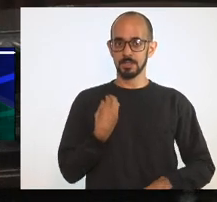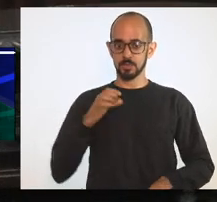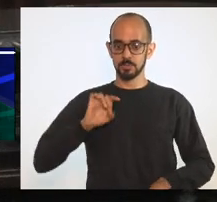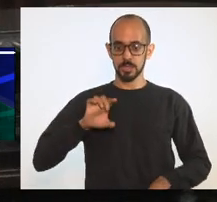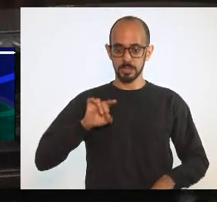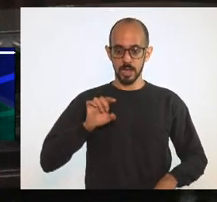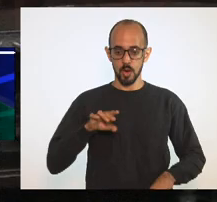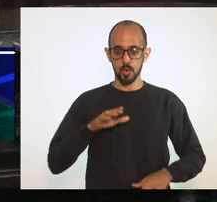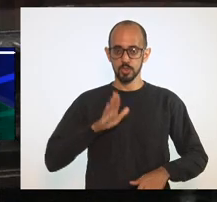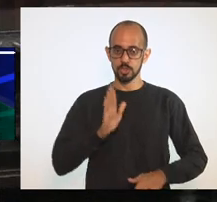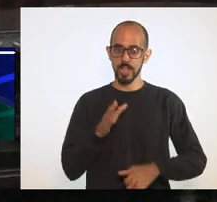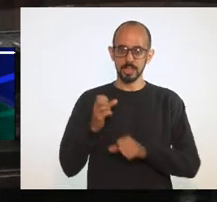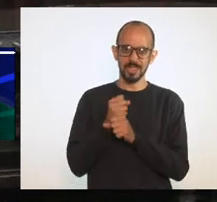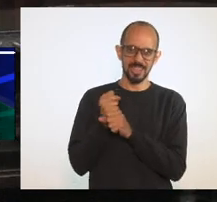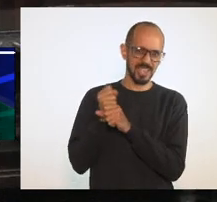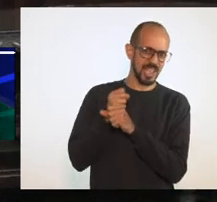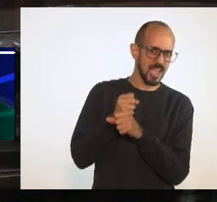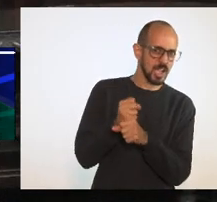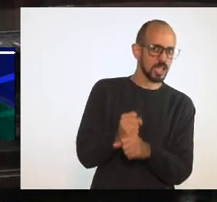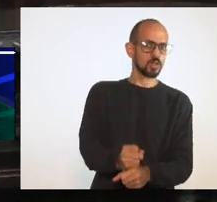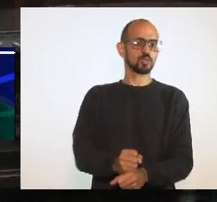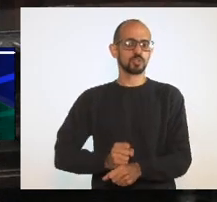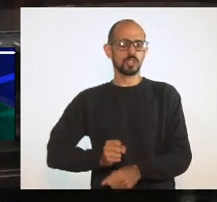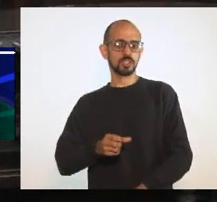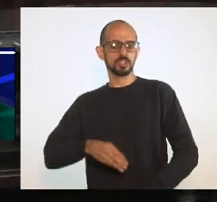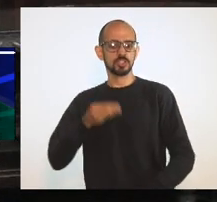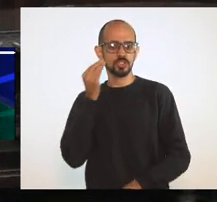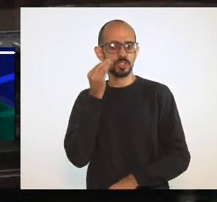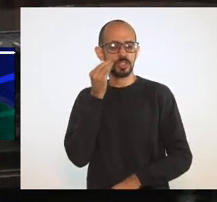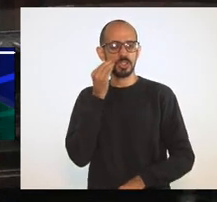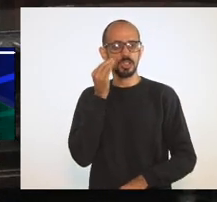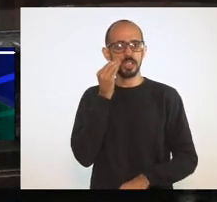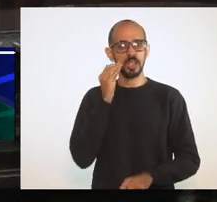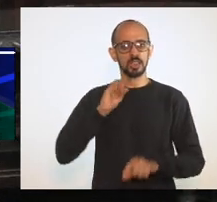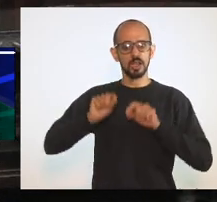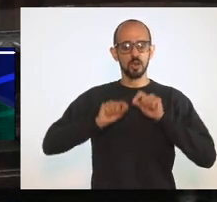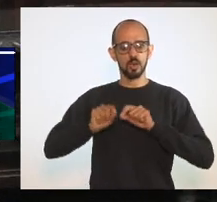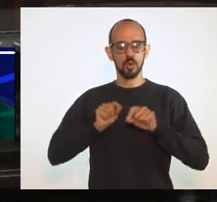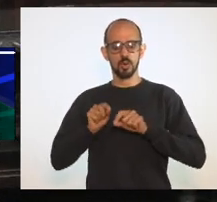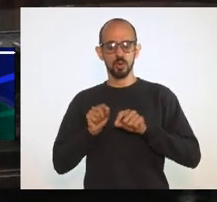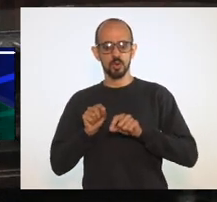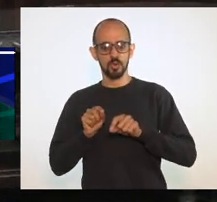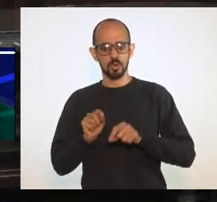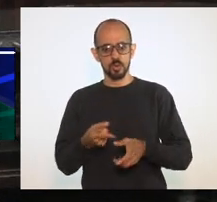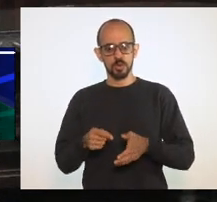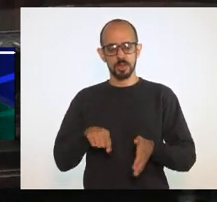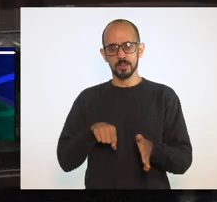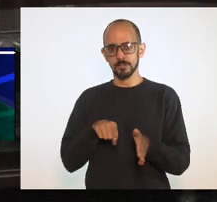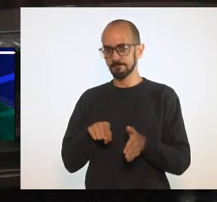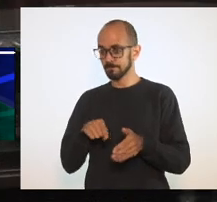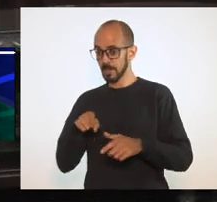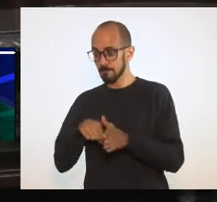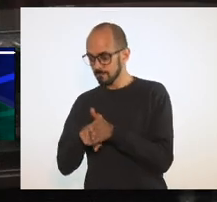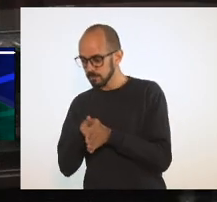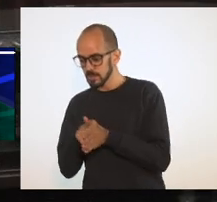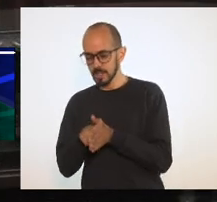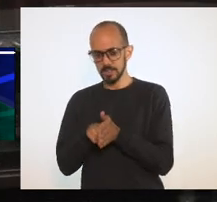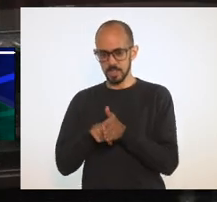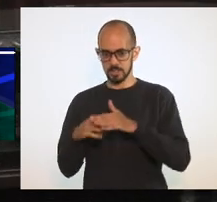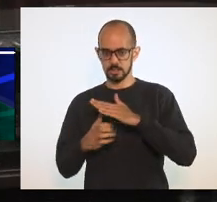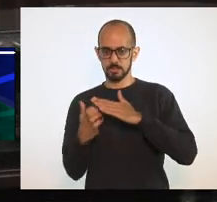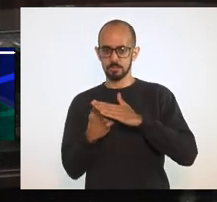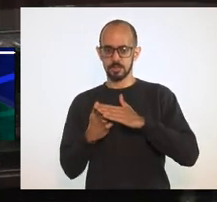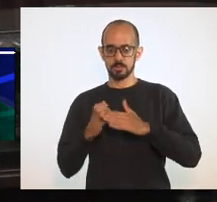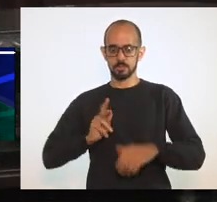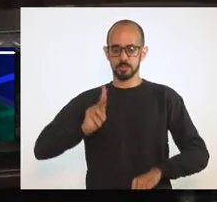tenta e sempre tem um óbice, quer seja da ANP ou quer seja das próprias petroleiras. É bom que se diga